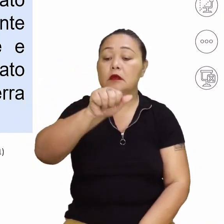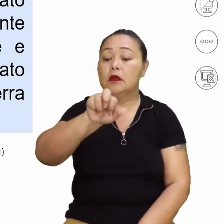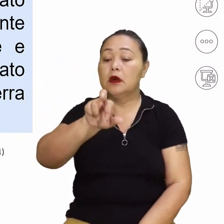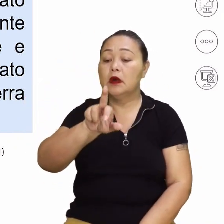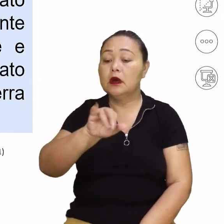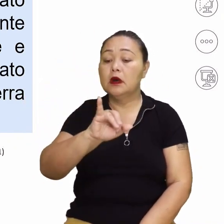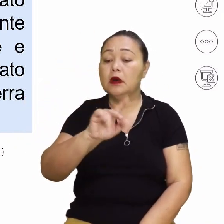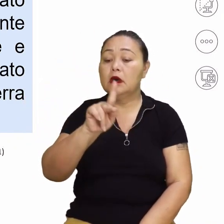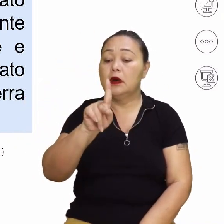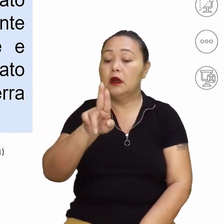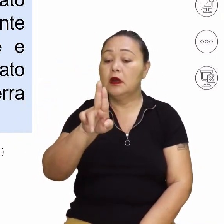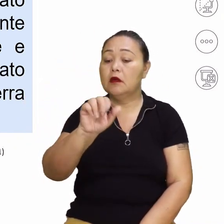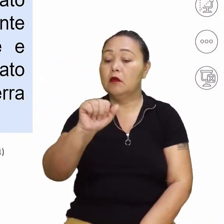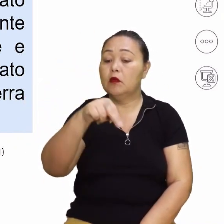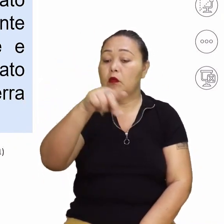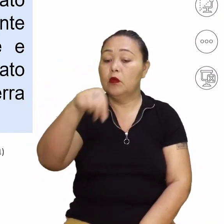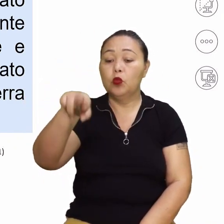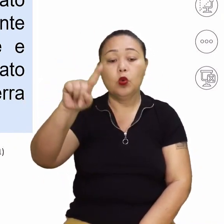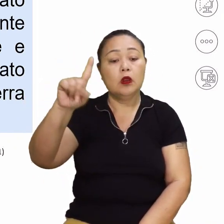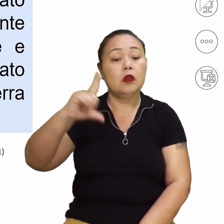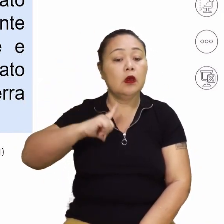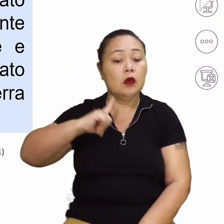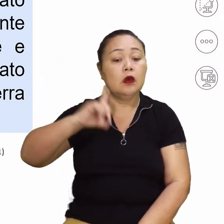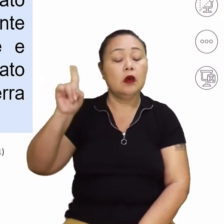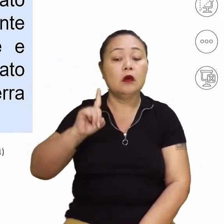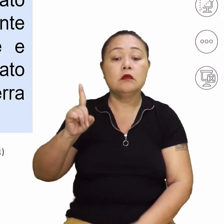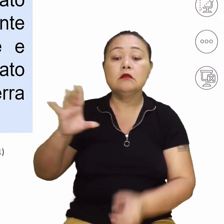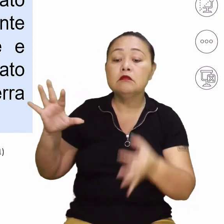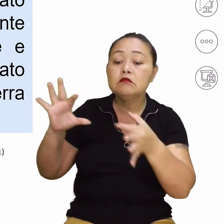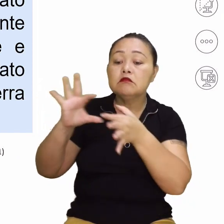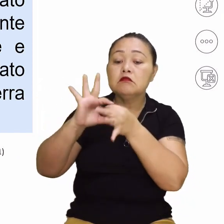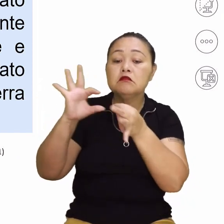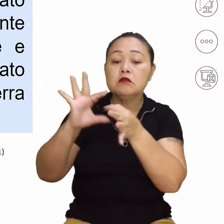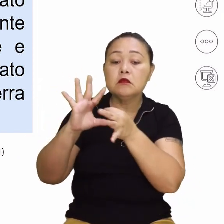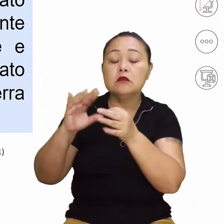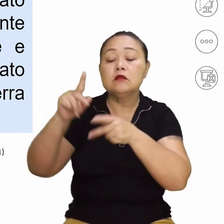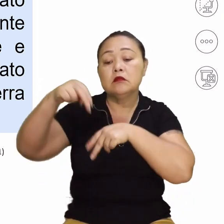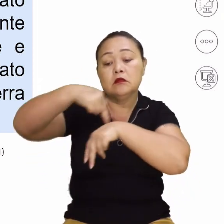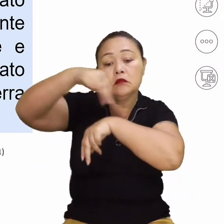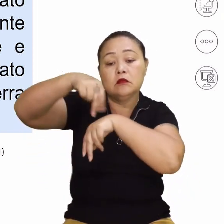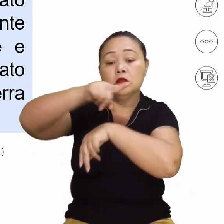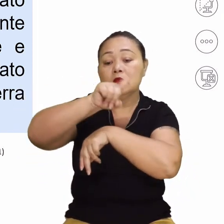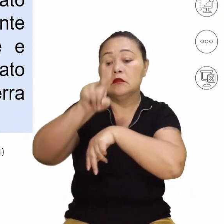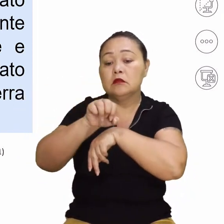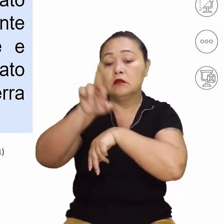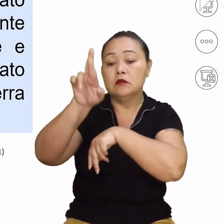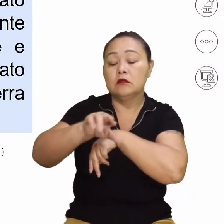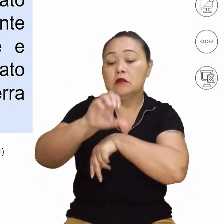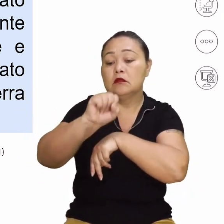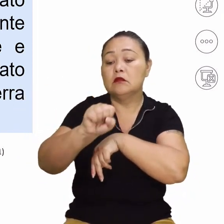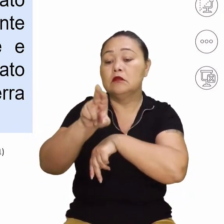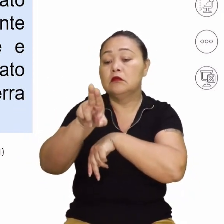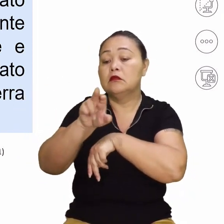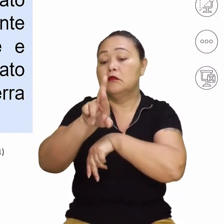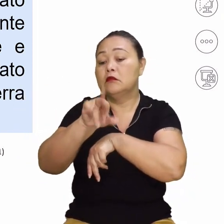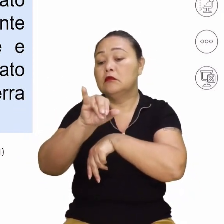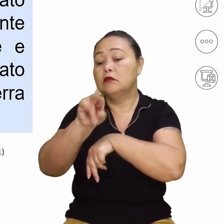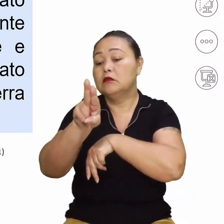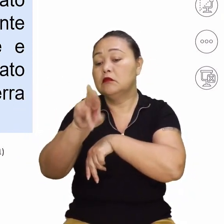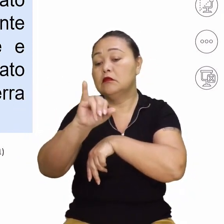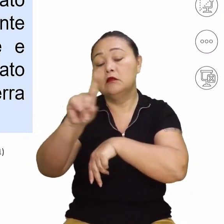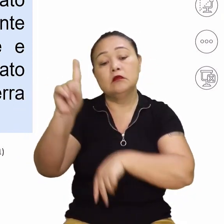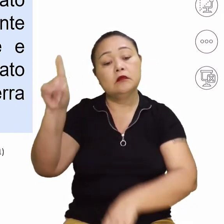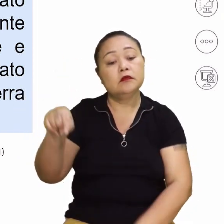e um e também essa mesma região ela reúne também as nações soró e Suruí